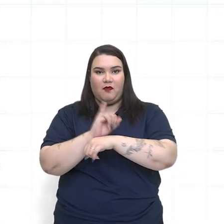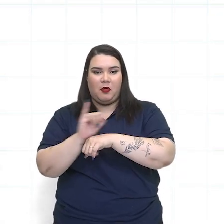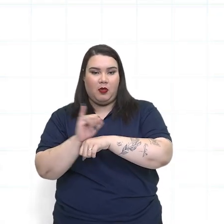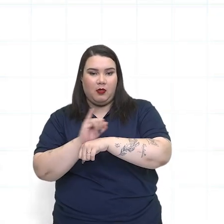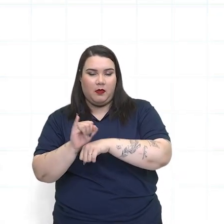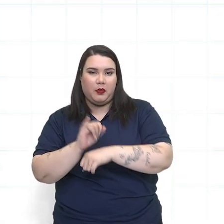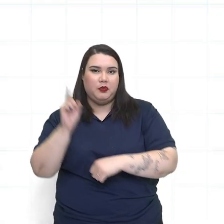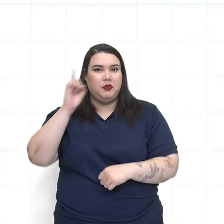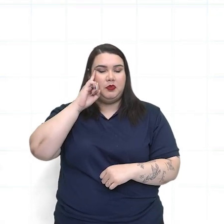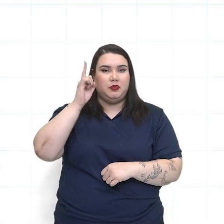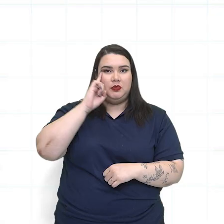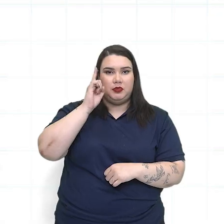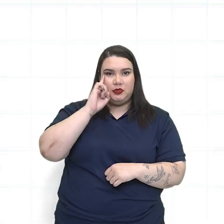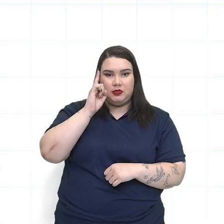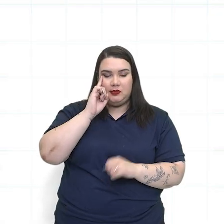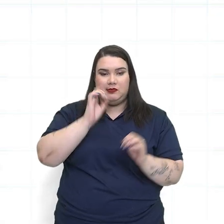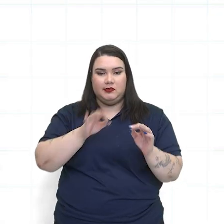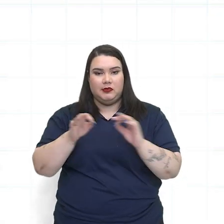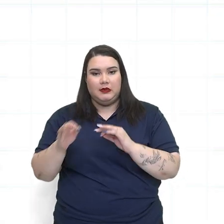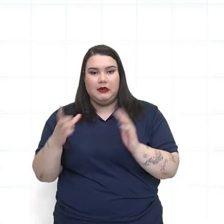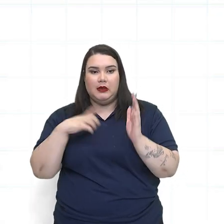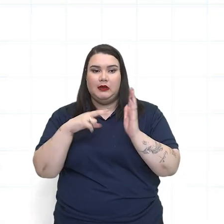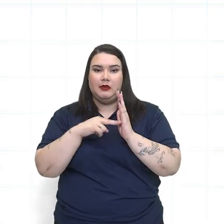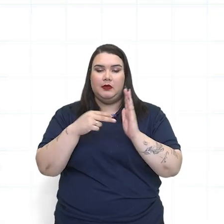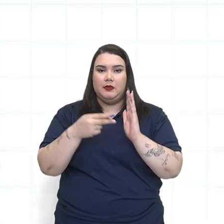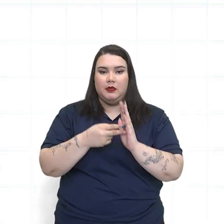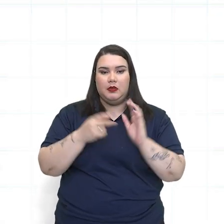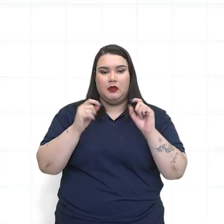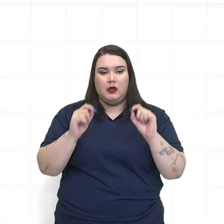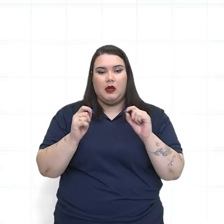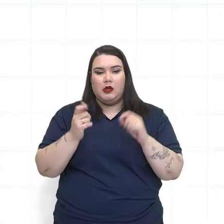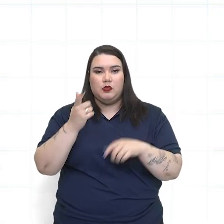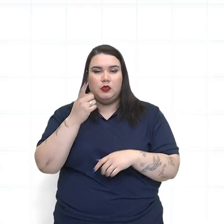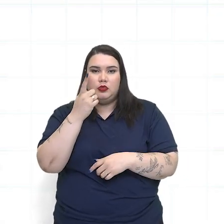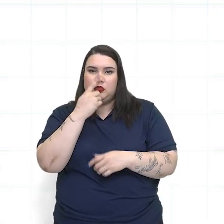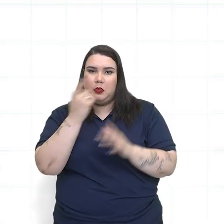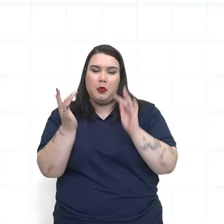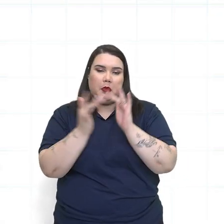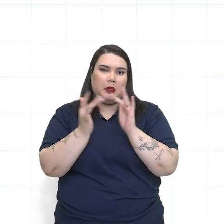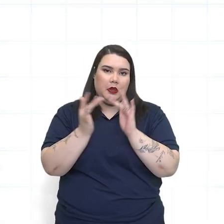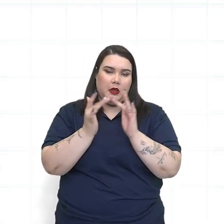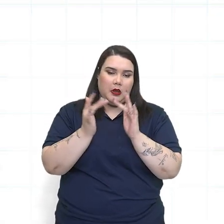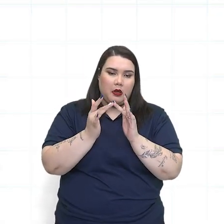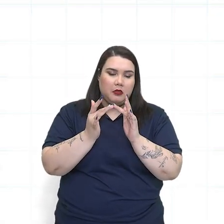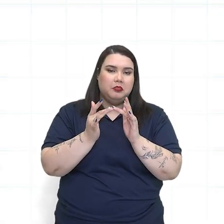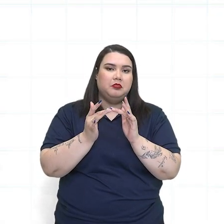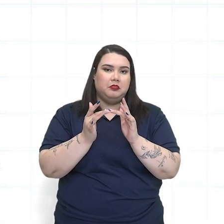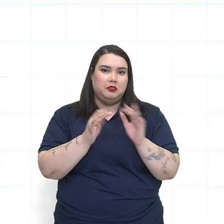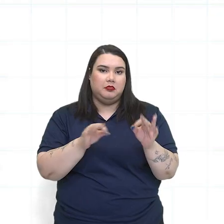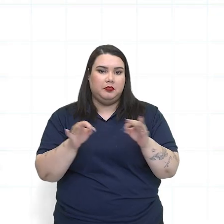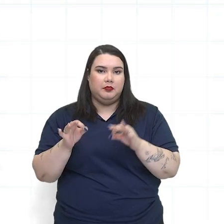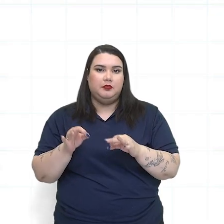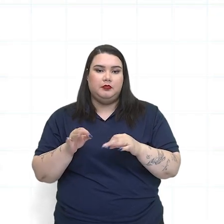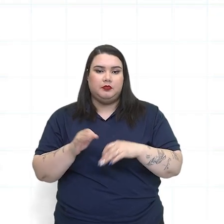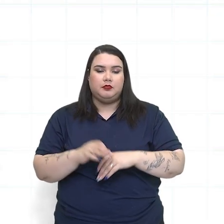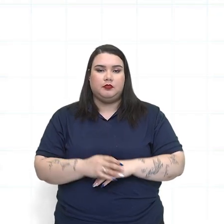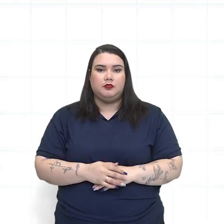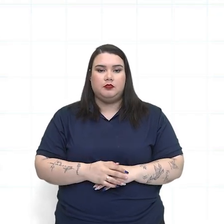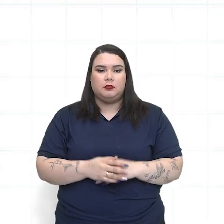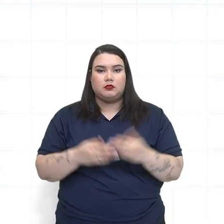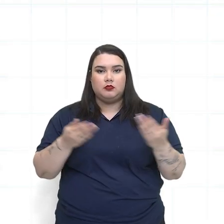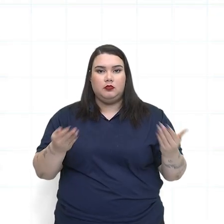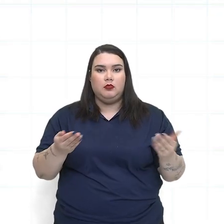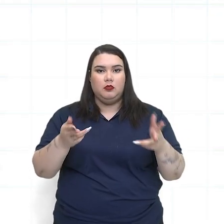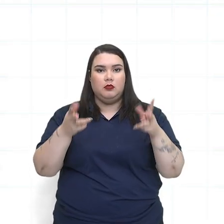dia a dia, que tem o sentido aí de uma certa intimidade, né, que ela tem com ele.